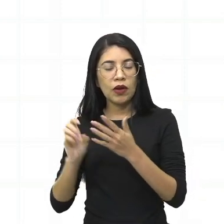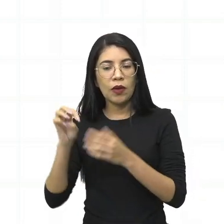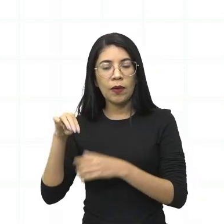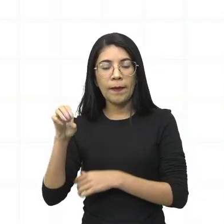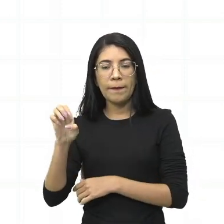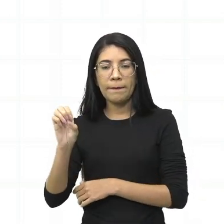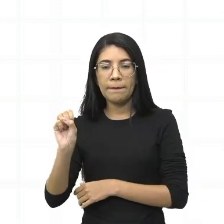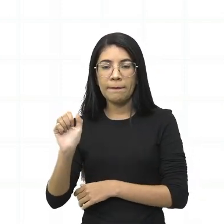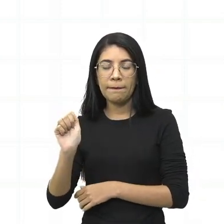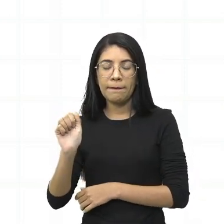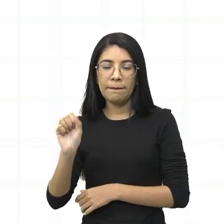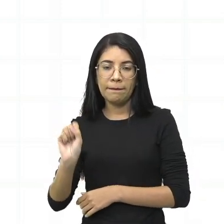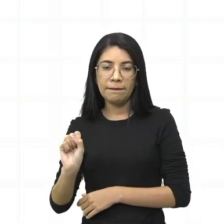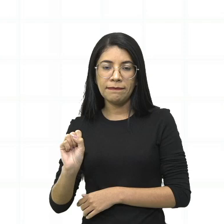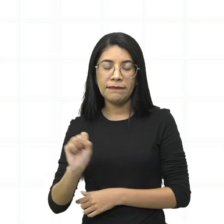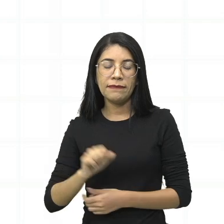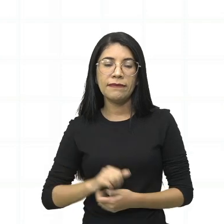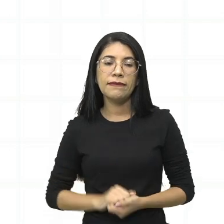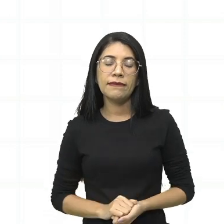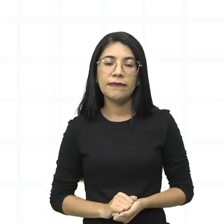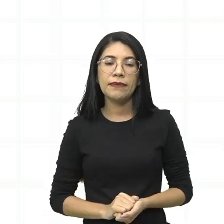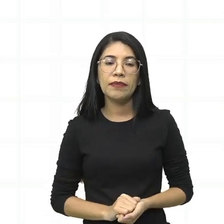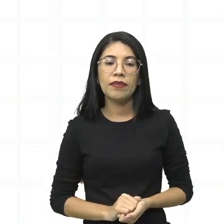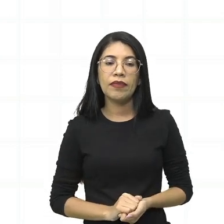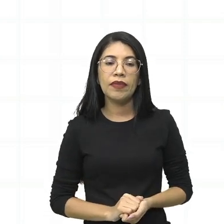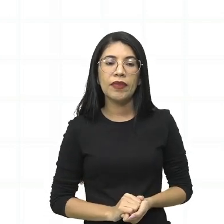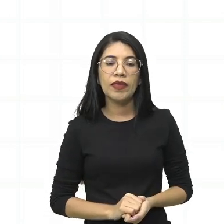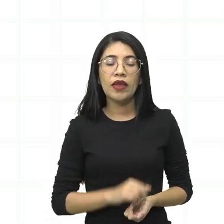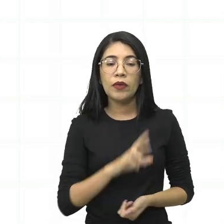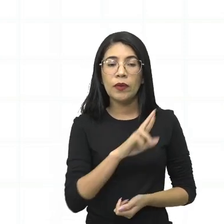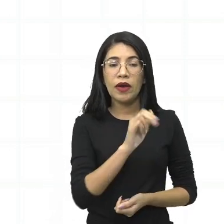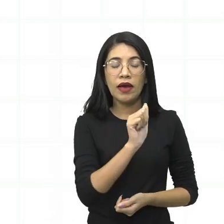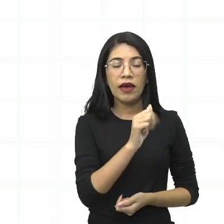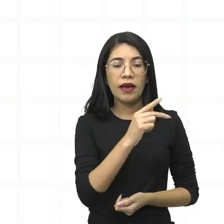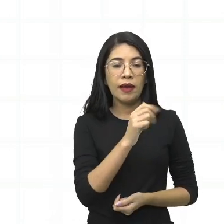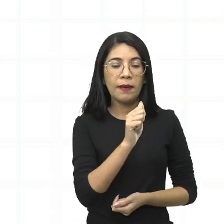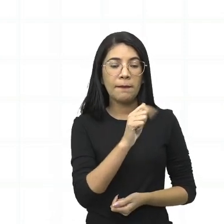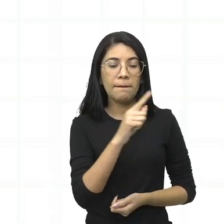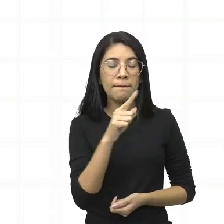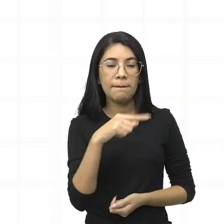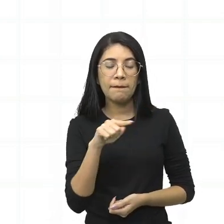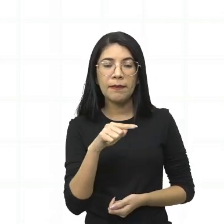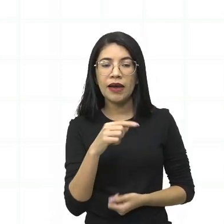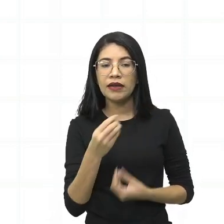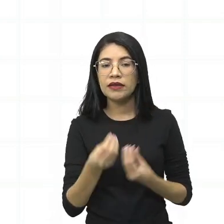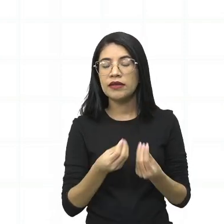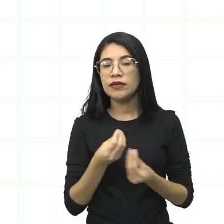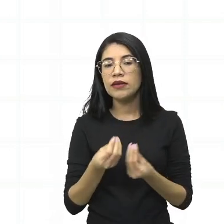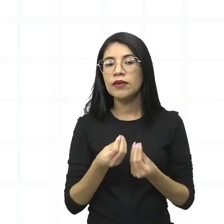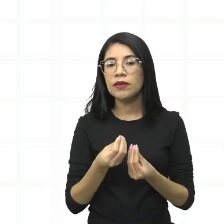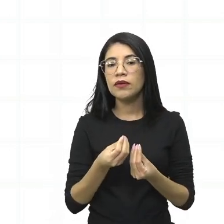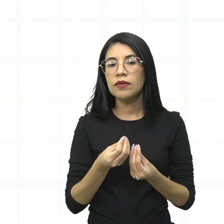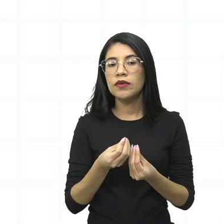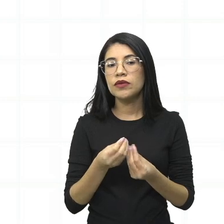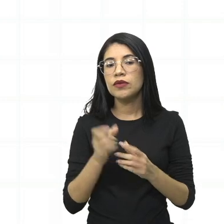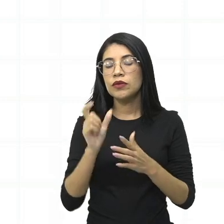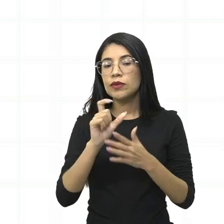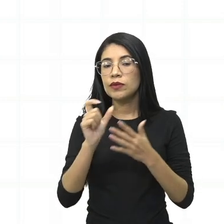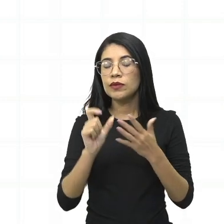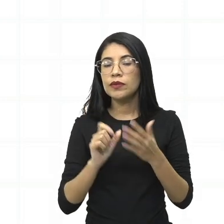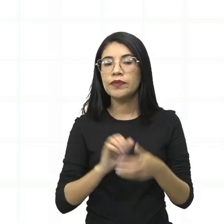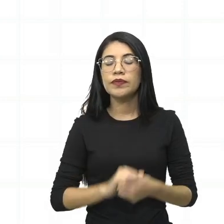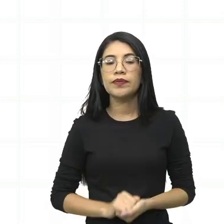Aqui não tem mistério. Nesse caso aqui, rapaz, né? Como é que ficaria o plural de rapaz?